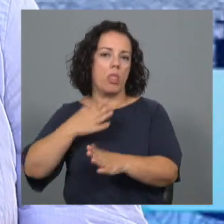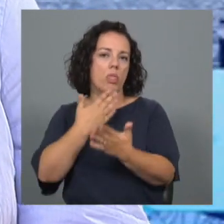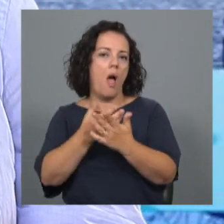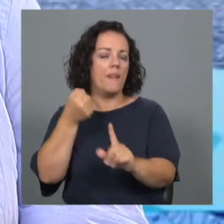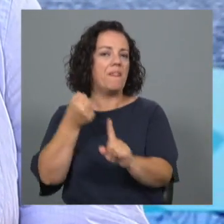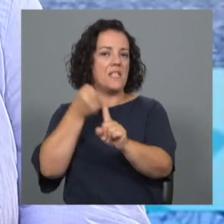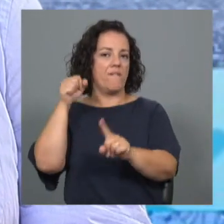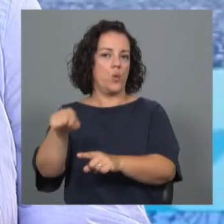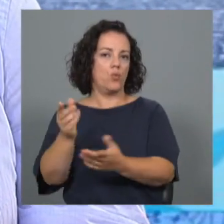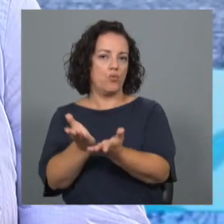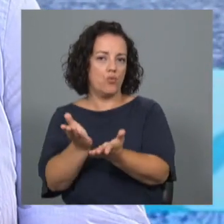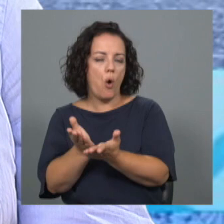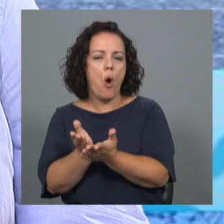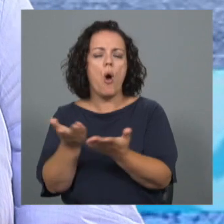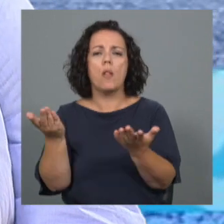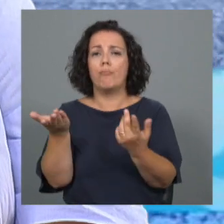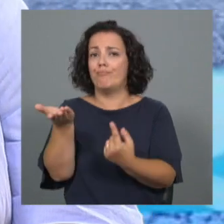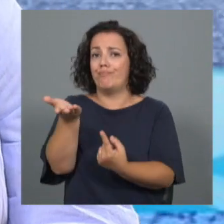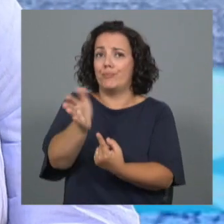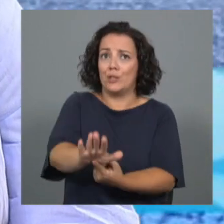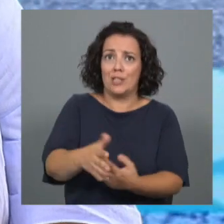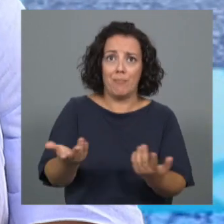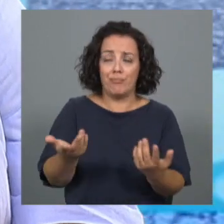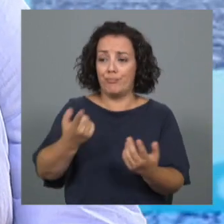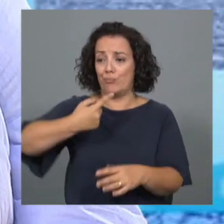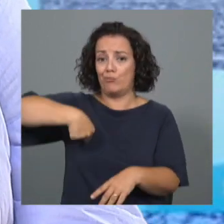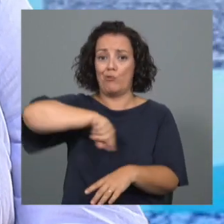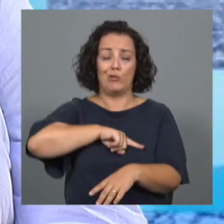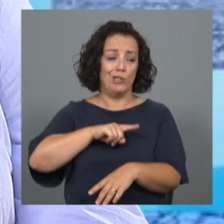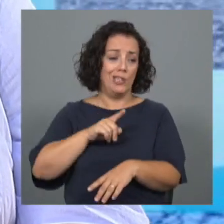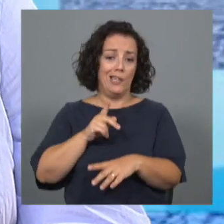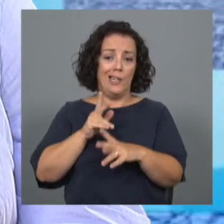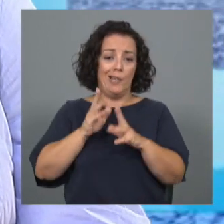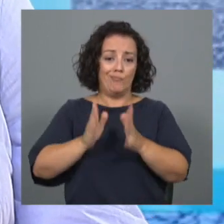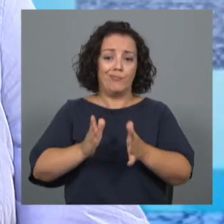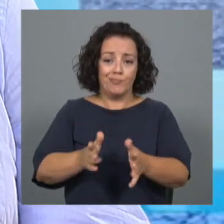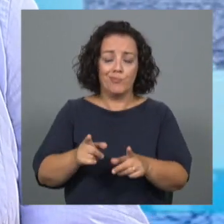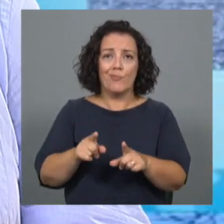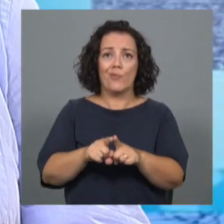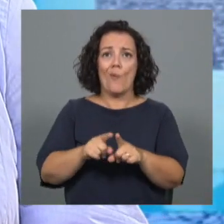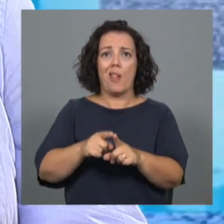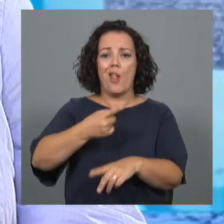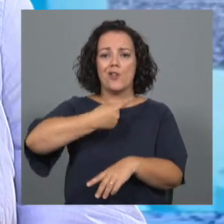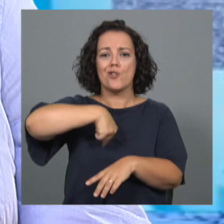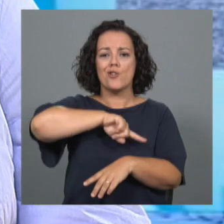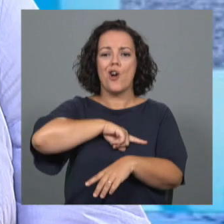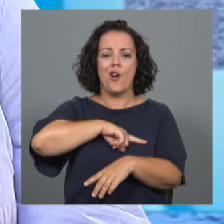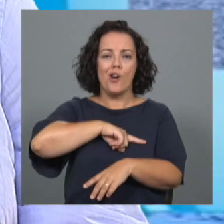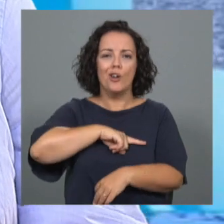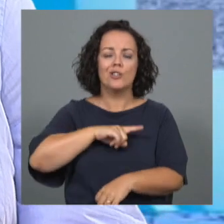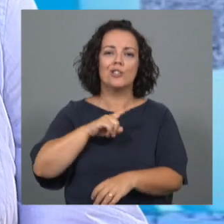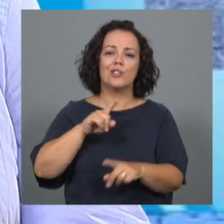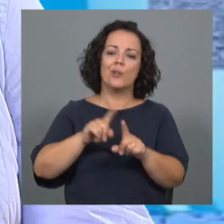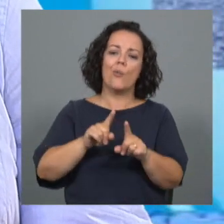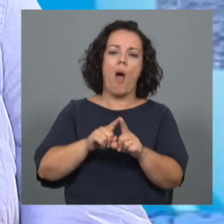escolas, até pela própria desinstalação, digamos que dispensávamos todos, mas este desinstalar-nos é também muito